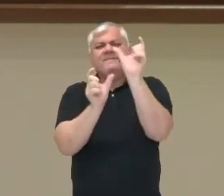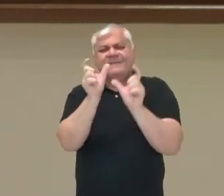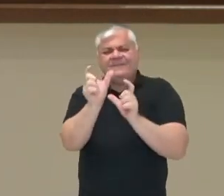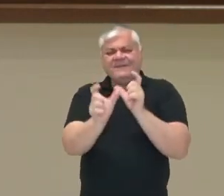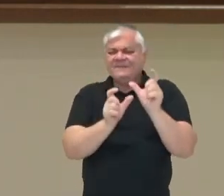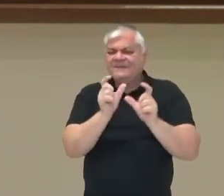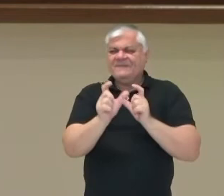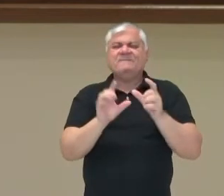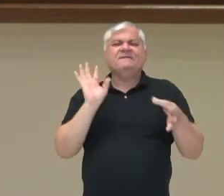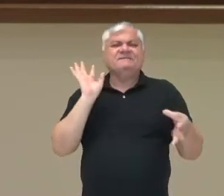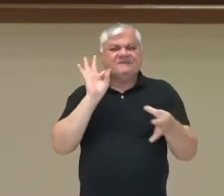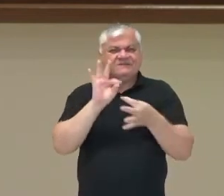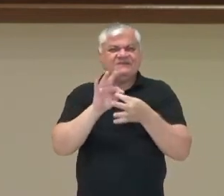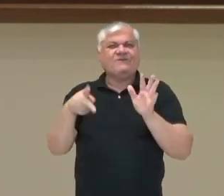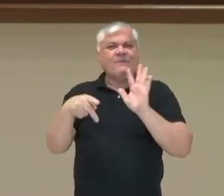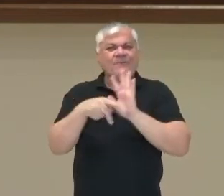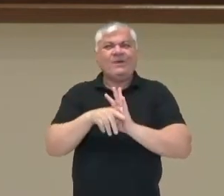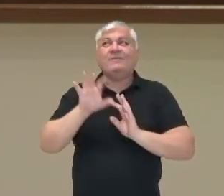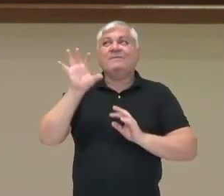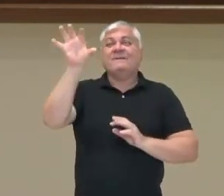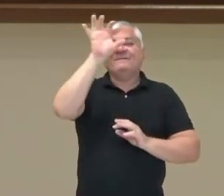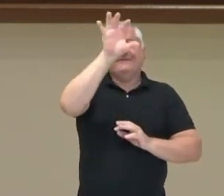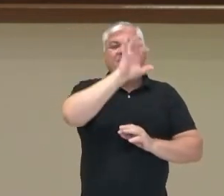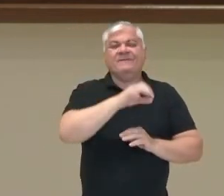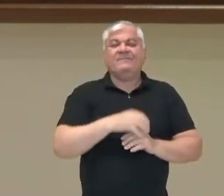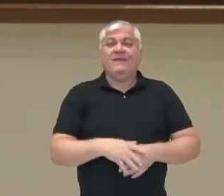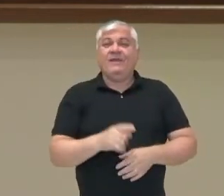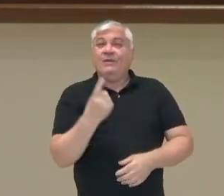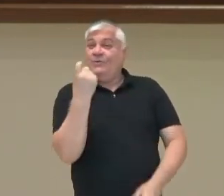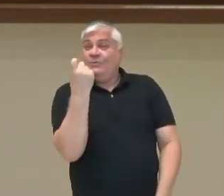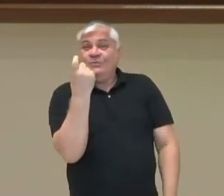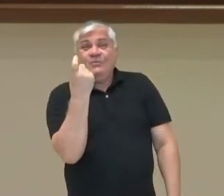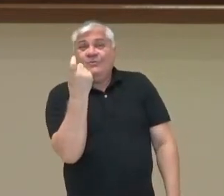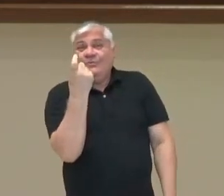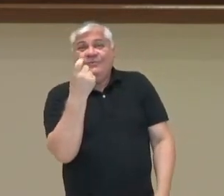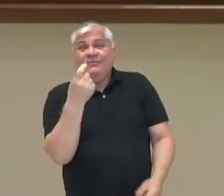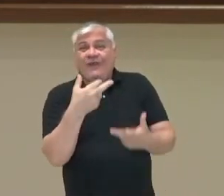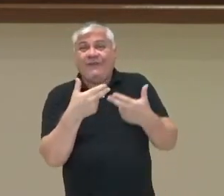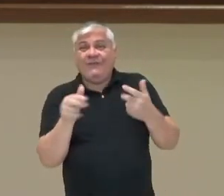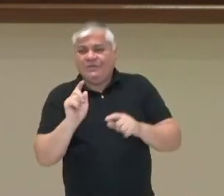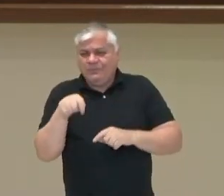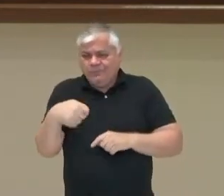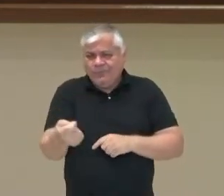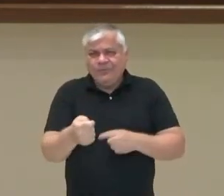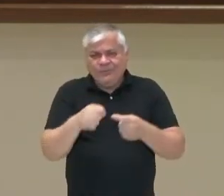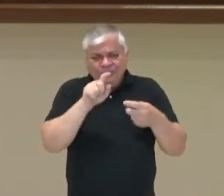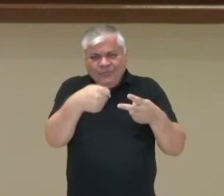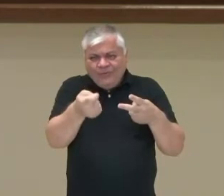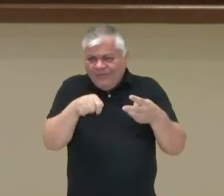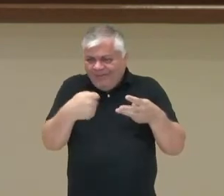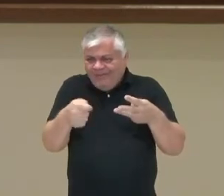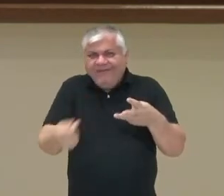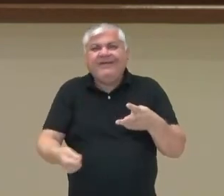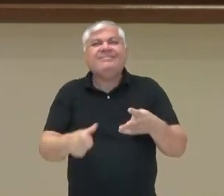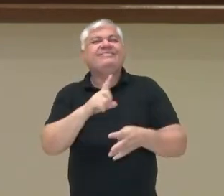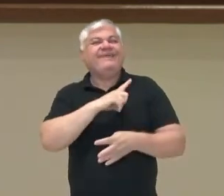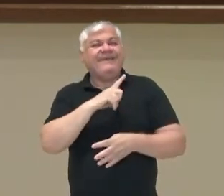termos específicos, né? Para uma única coisa, um único objeto, temos vários nomes, né? Temos